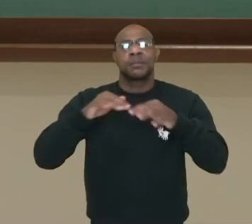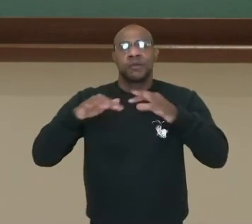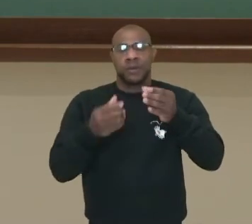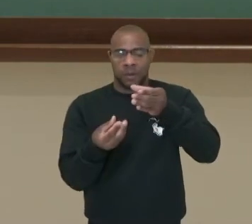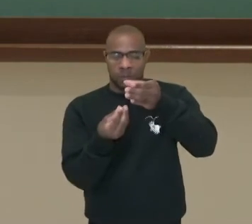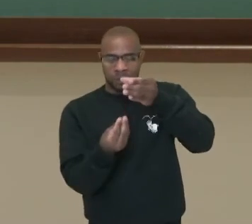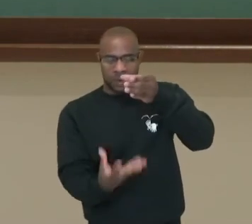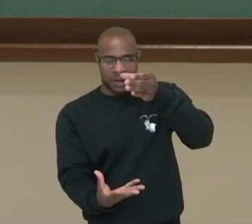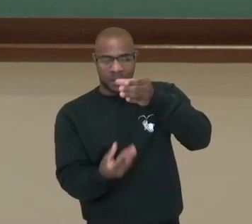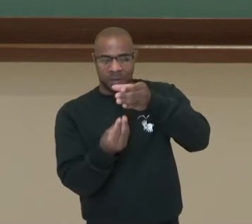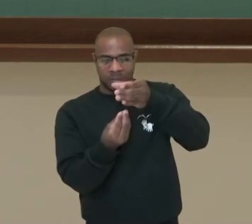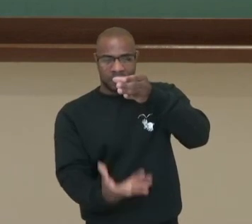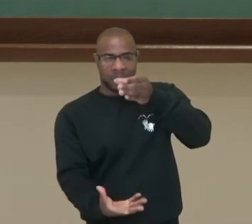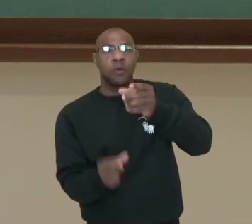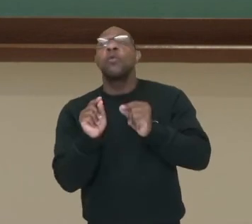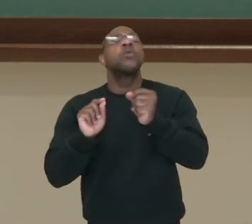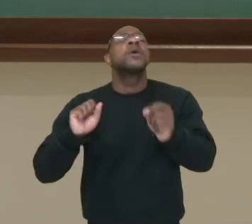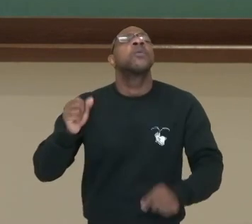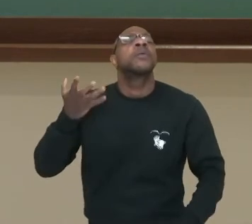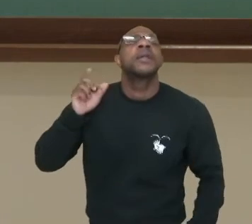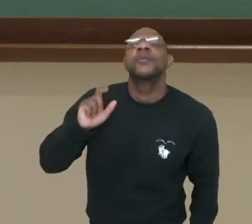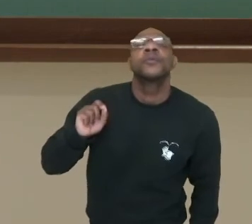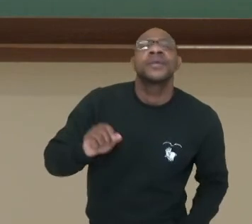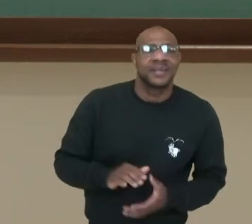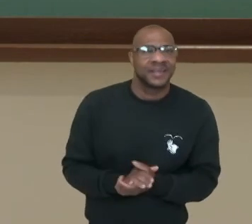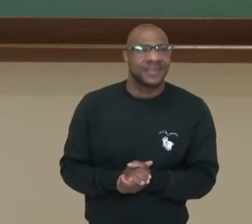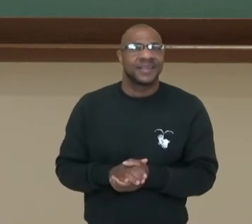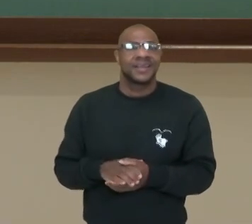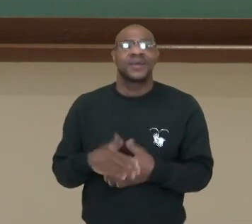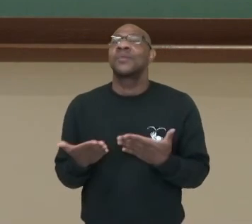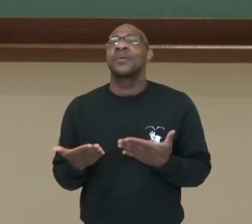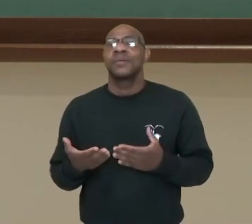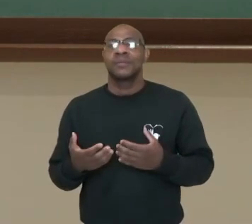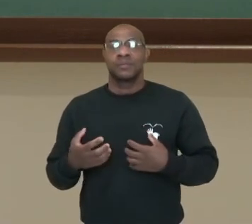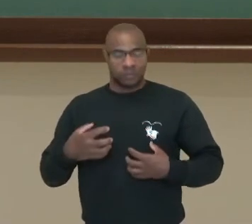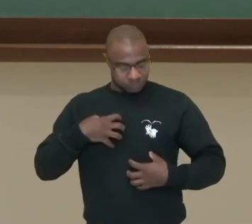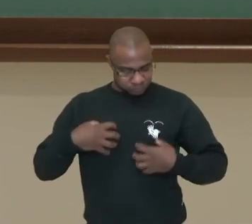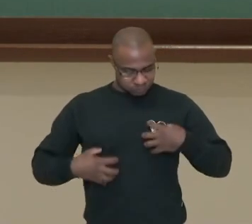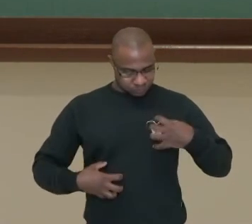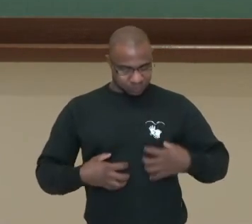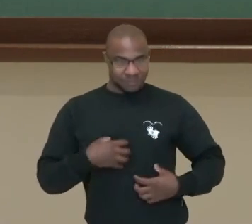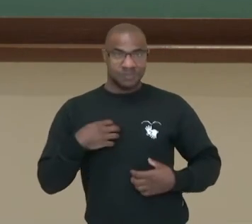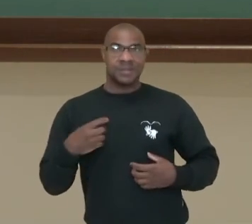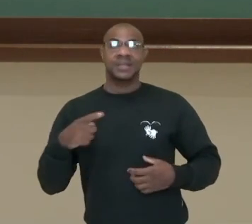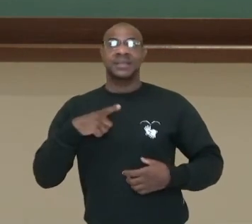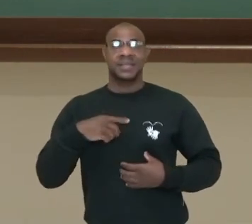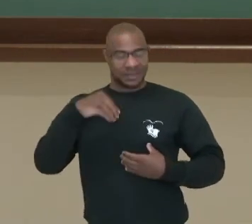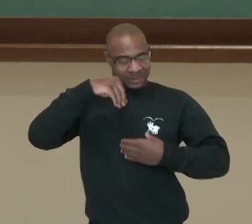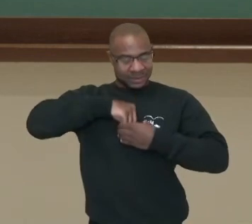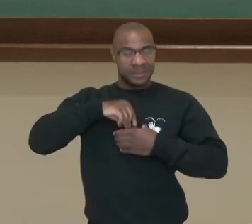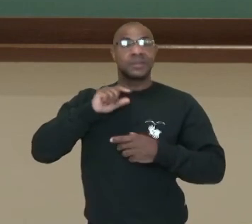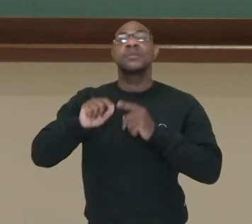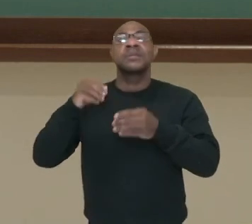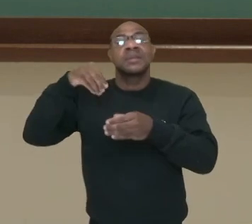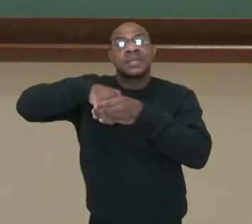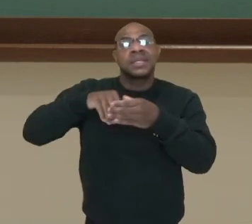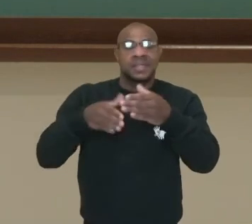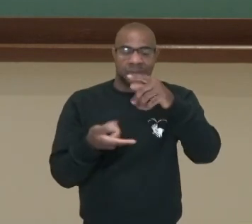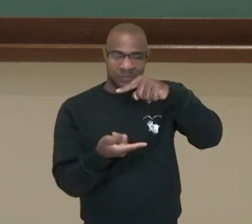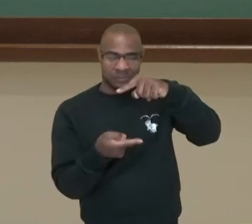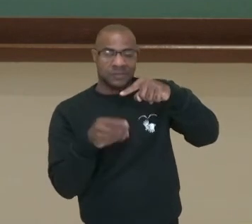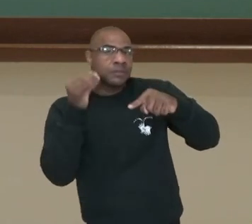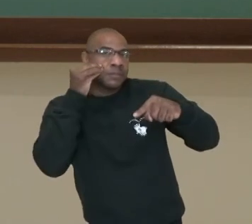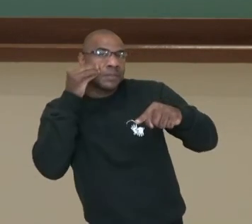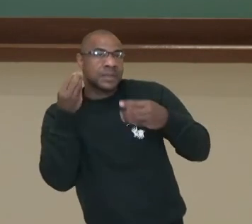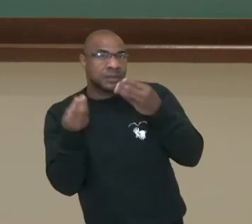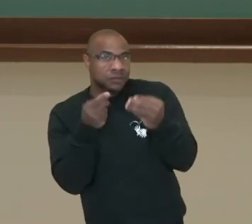puxar e soltar a bexiga? O que está acontecendo? Quais órgãos estão representados nesse experimento, né? Você vai fazer um